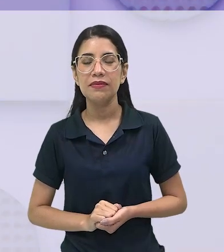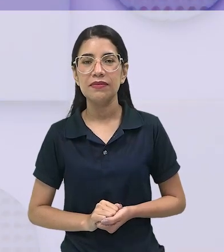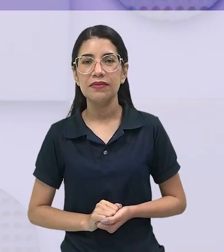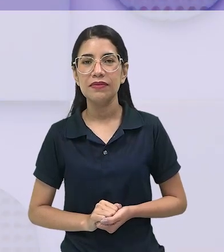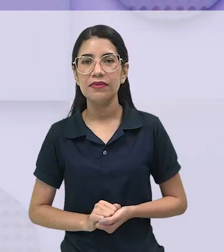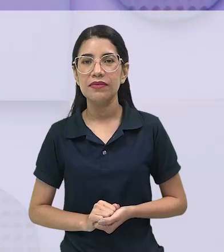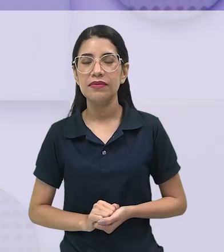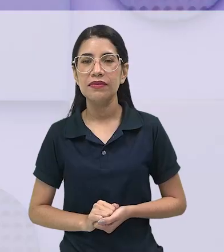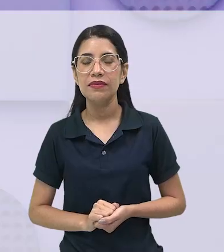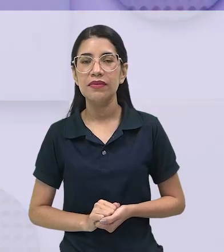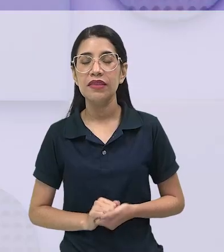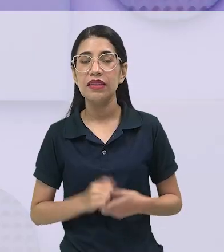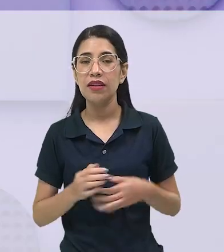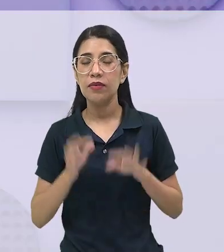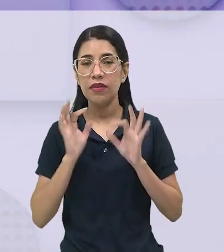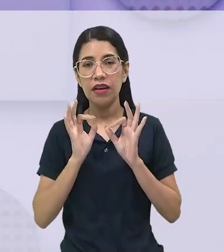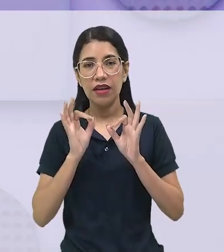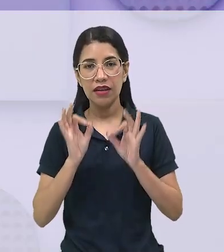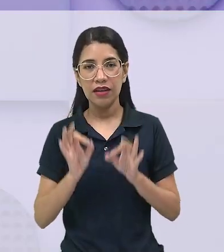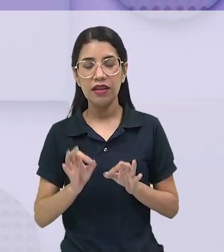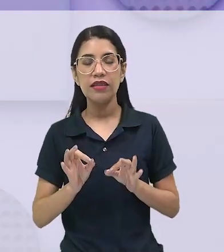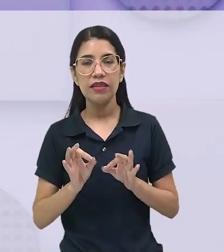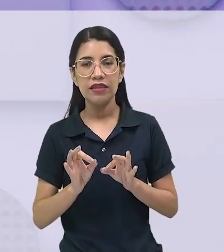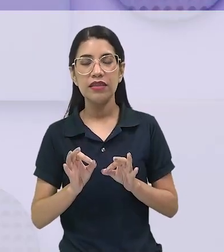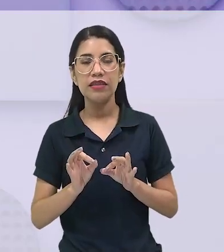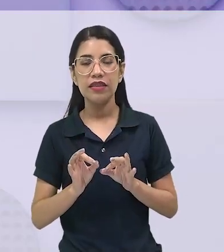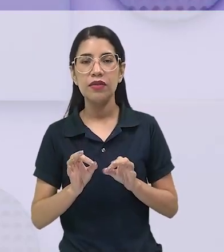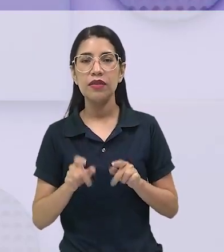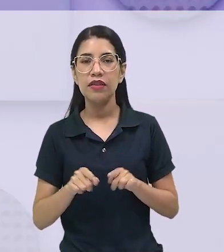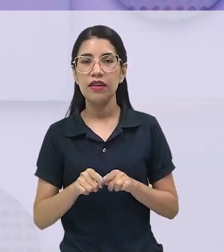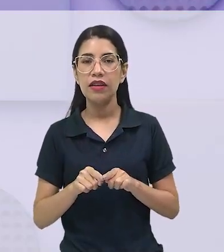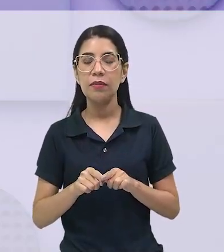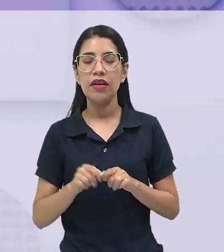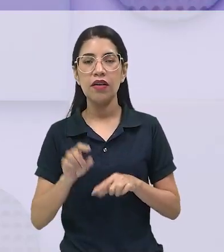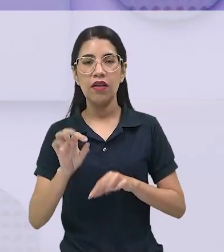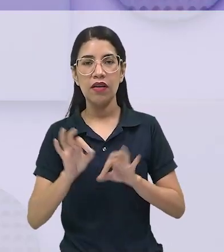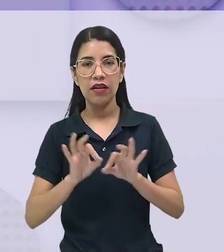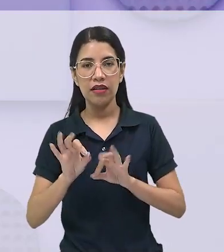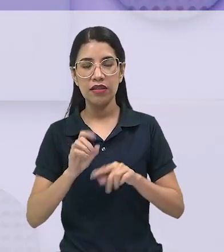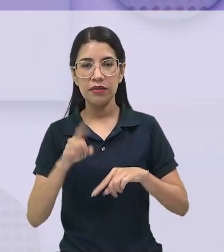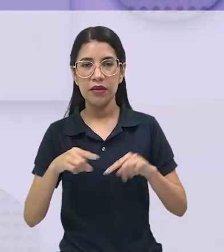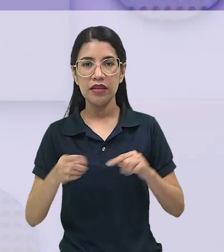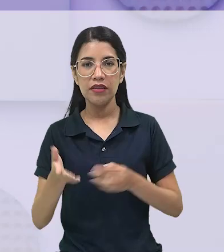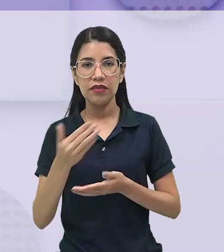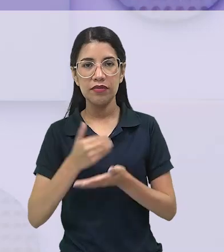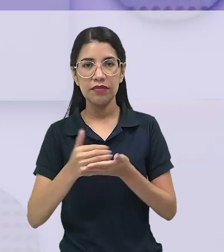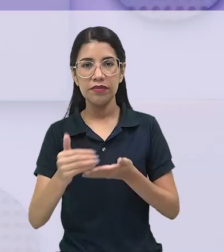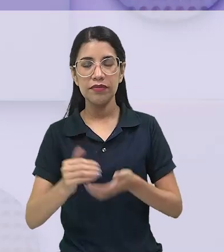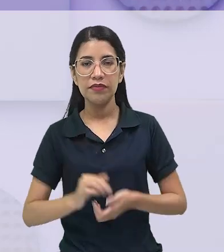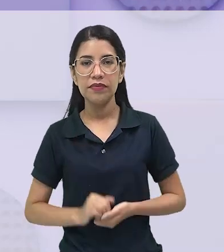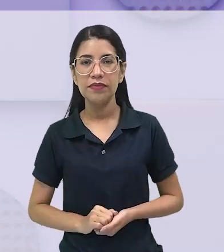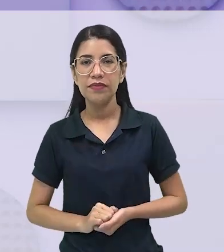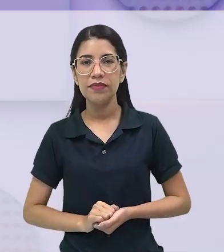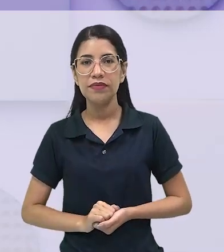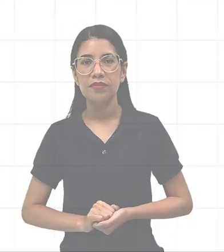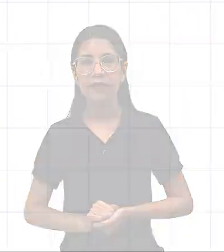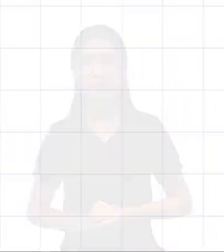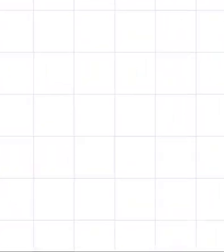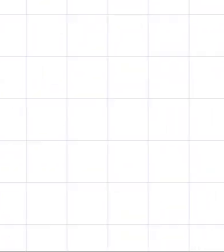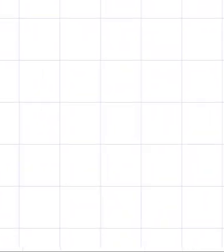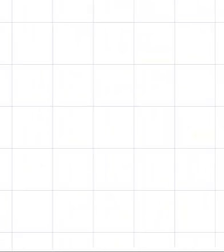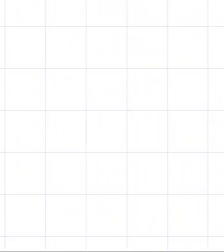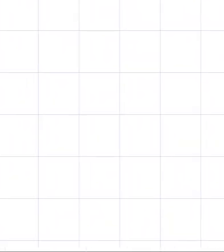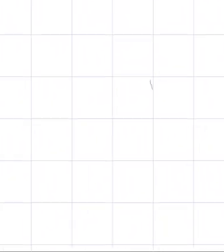Então, meu caro aluno, muita atenção, muita disposição, pega seu papel, sua caneta e vamos que vamos.